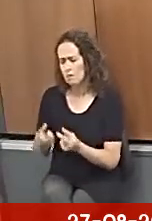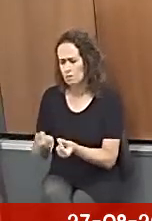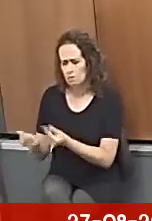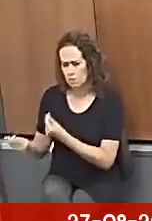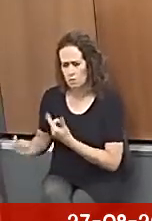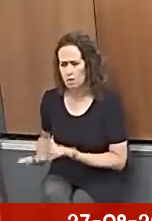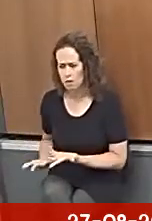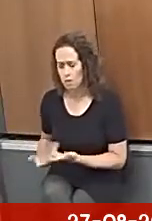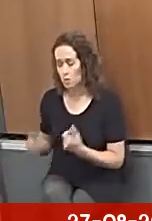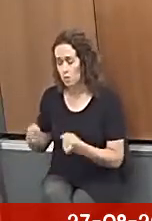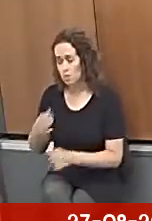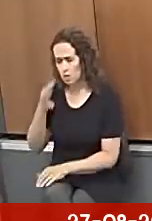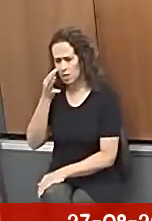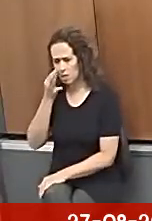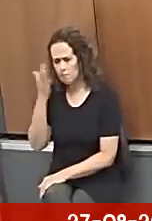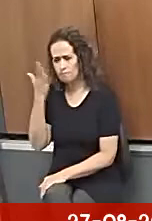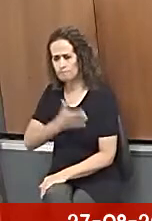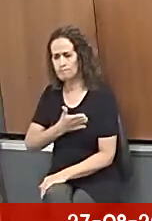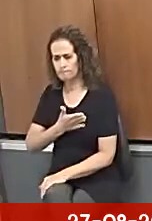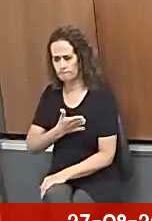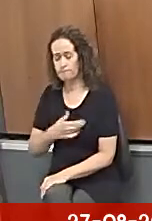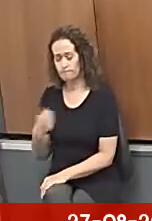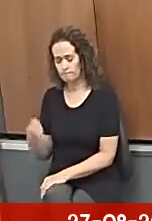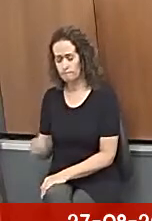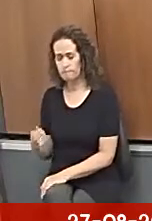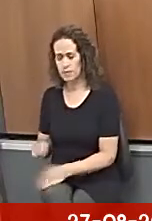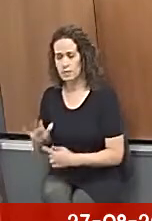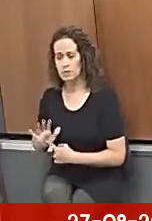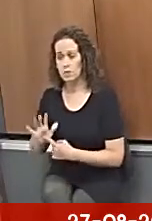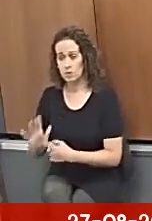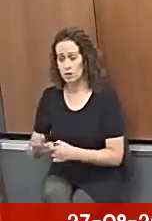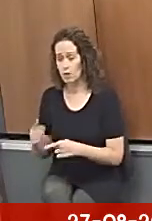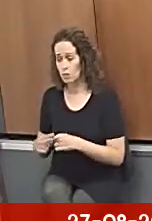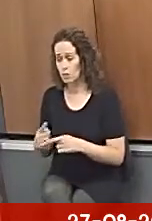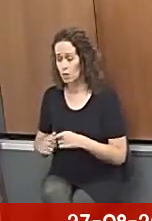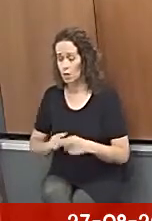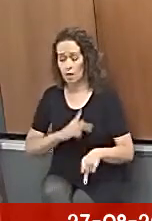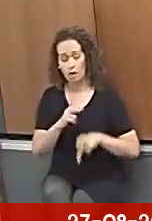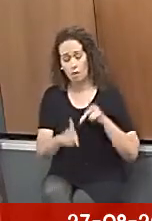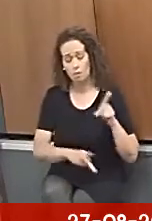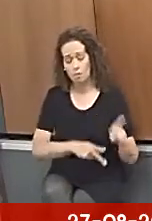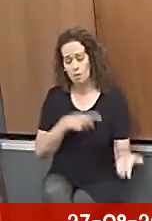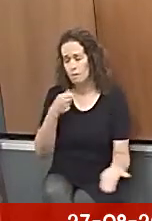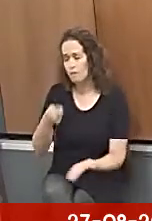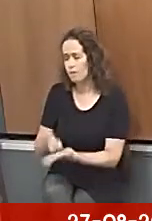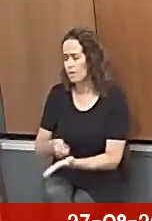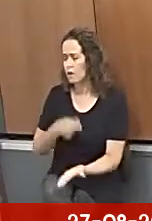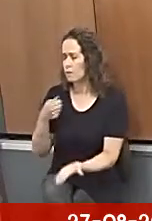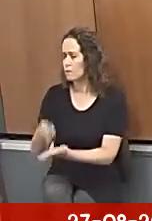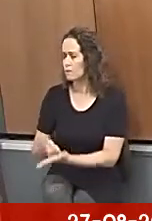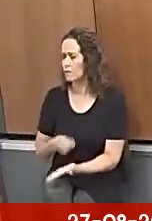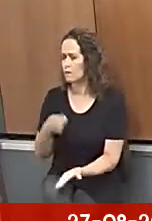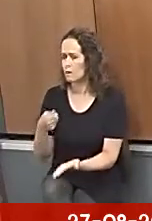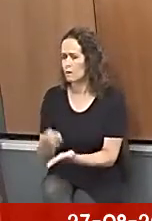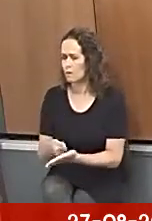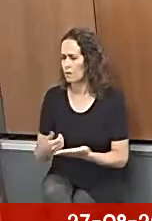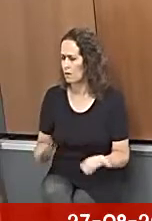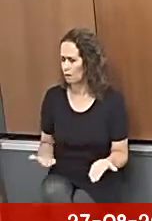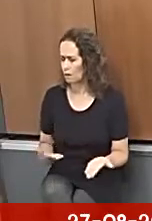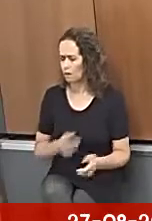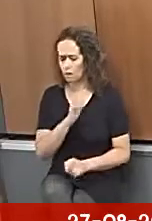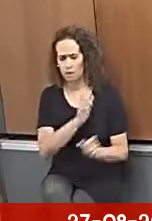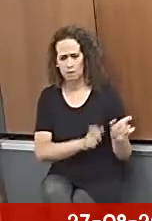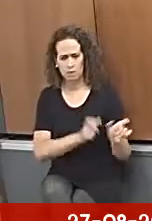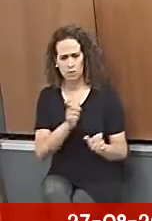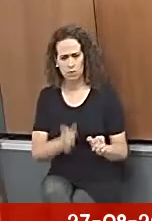prestar contas vai prestar contas porque isso sai do bolso do povo sai do bolso do torcedor e não basta o torcedor